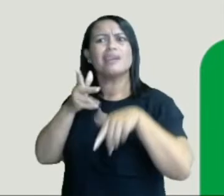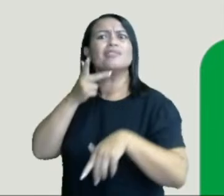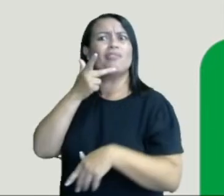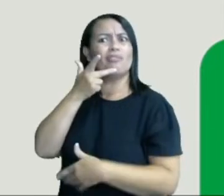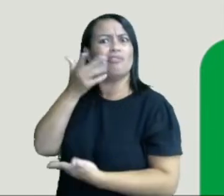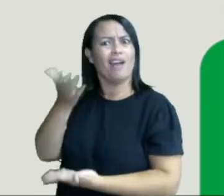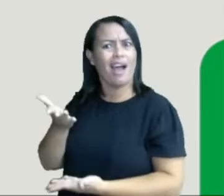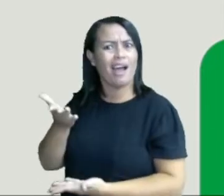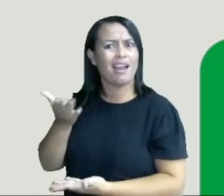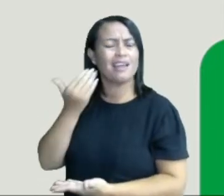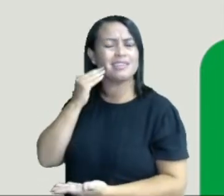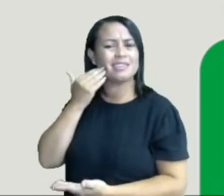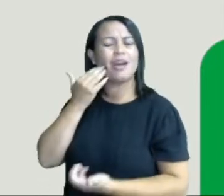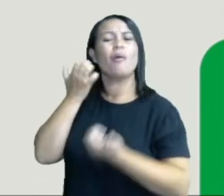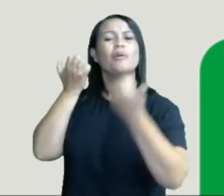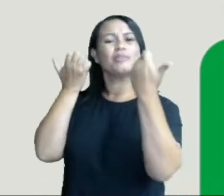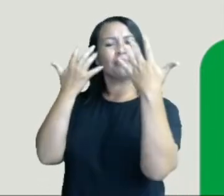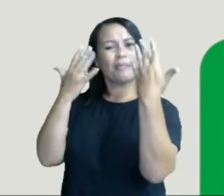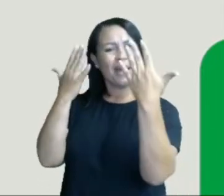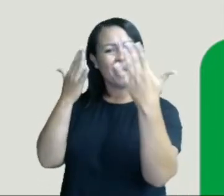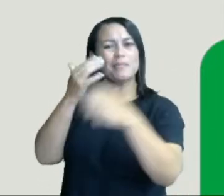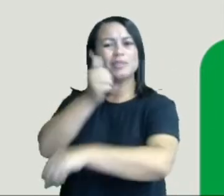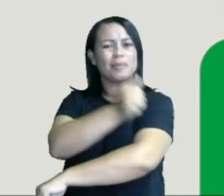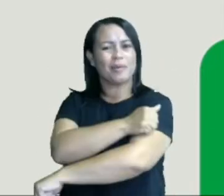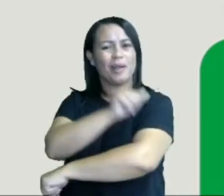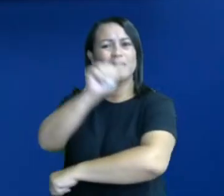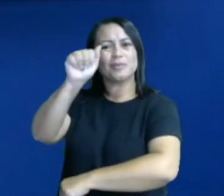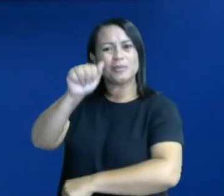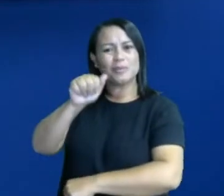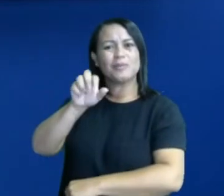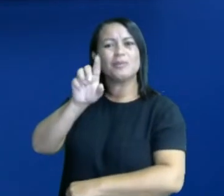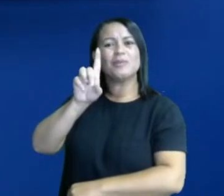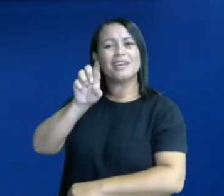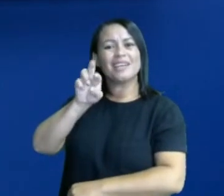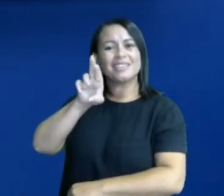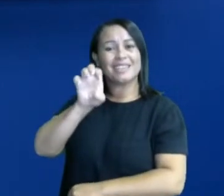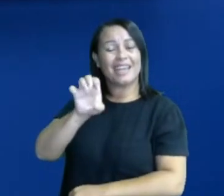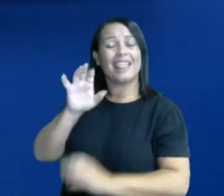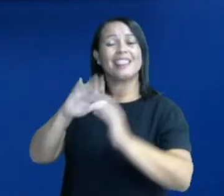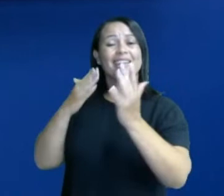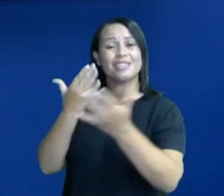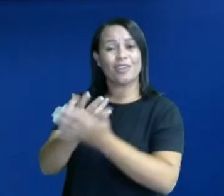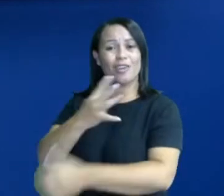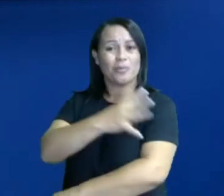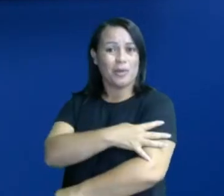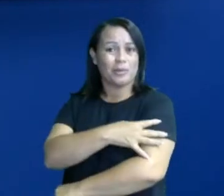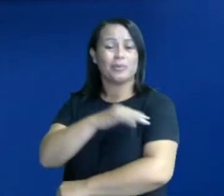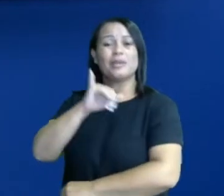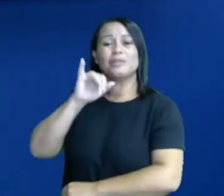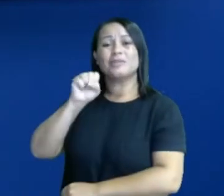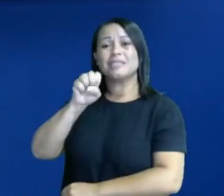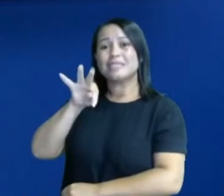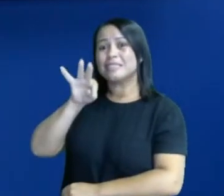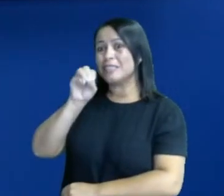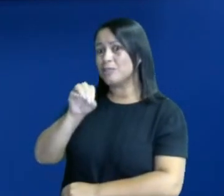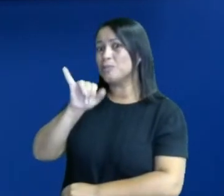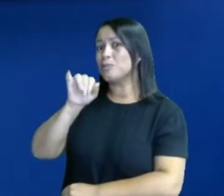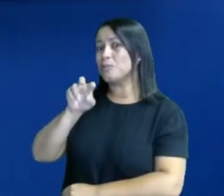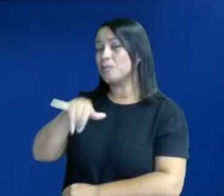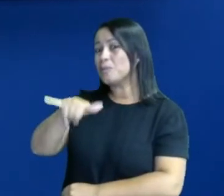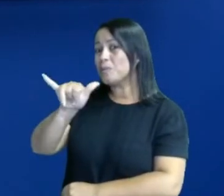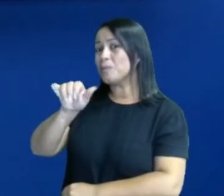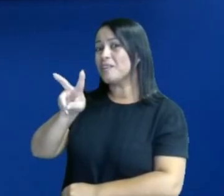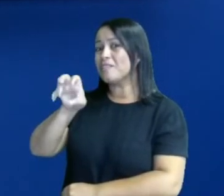mais uma vez, os parabéns para o aluno André, da Escola Municipal Santo Ives, do 4º ano, e a professora